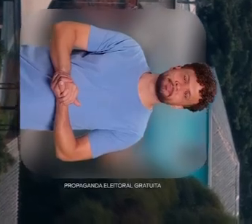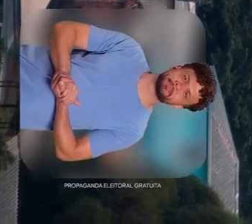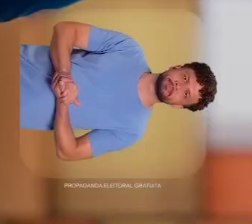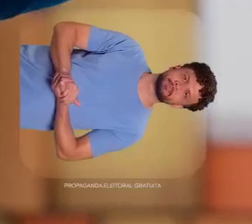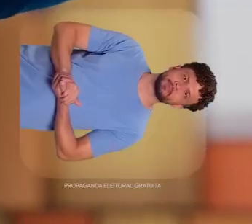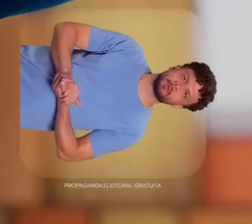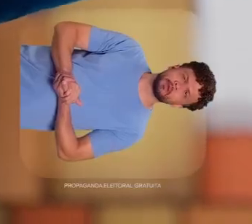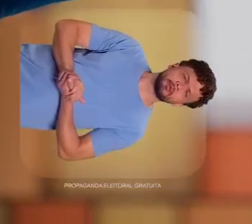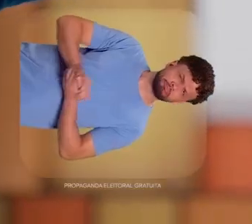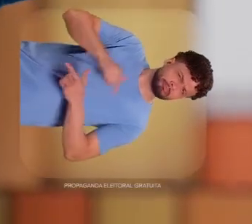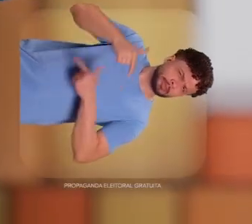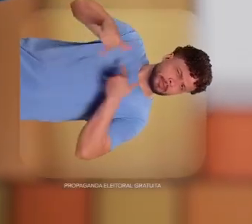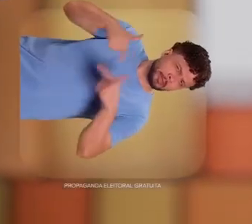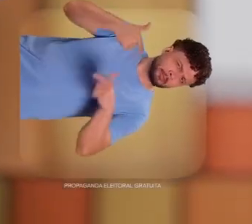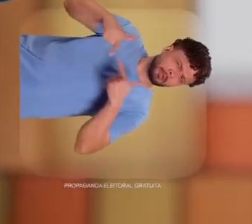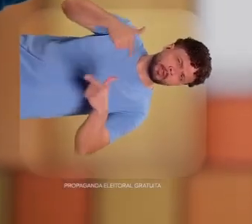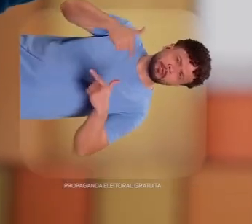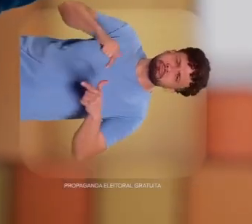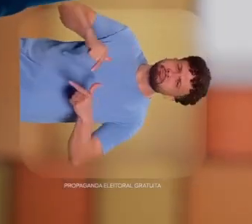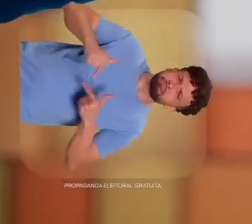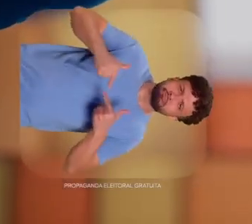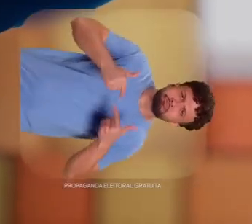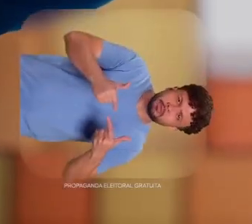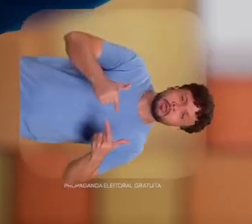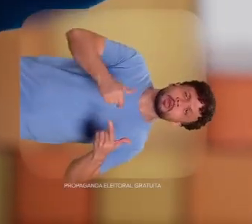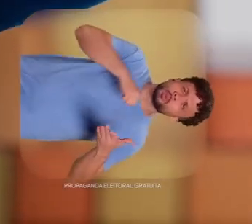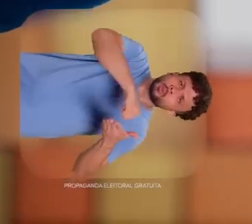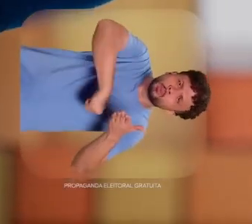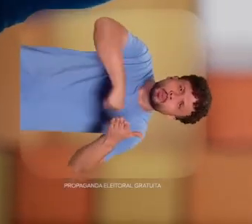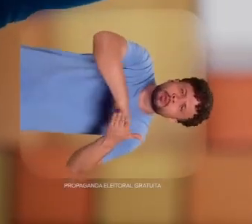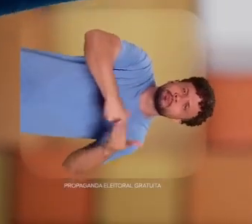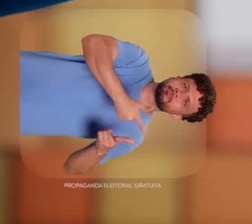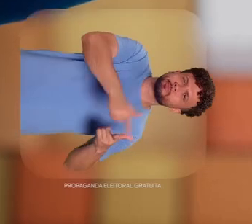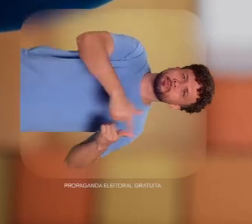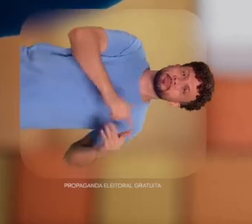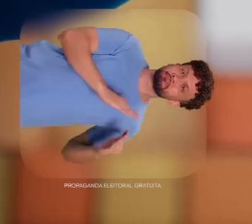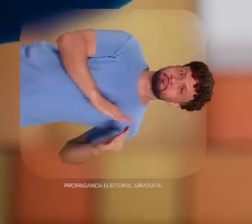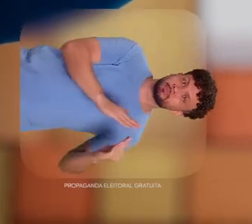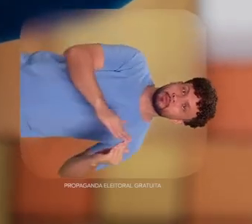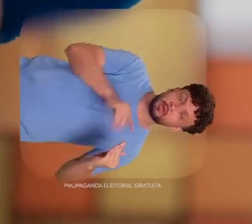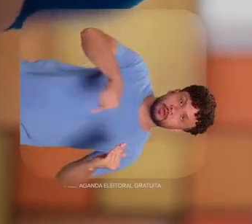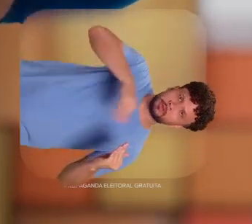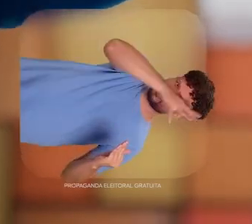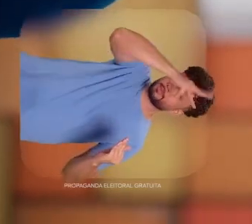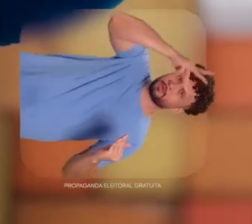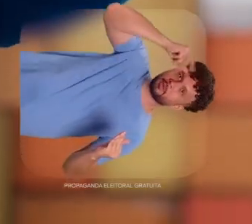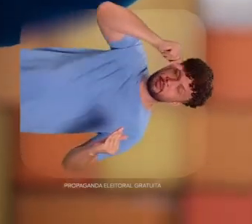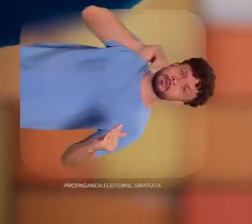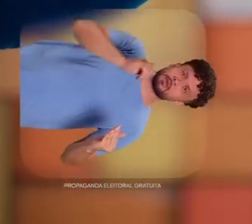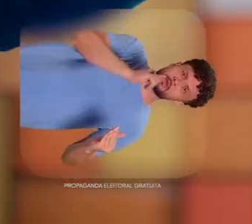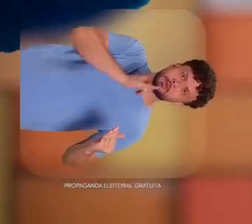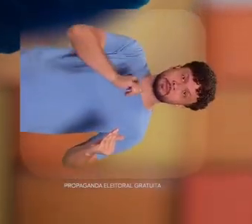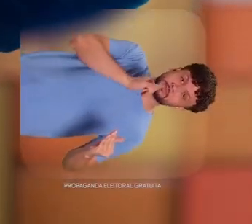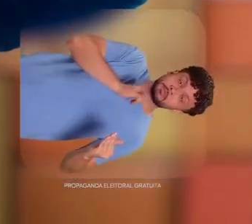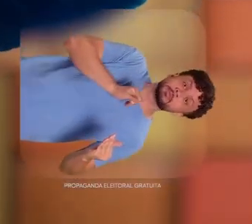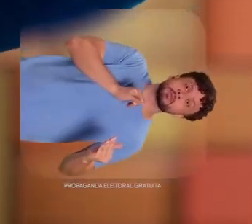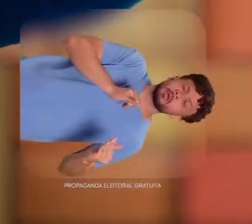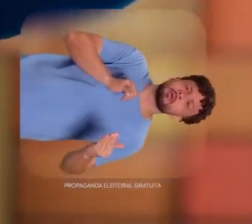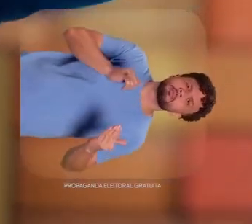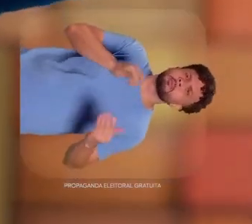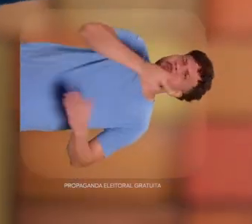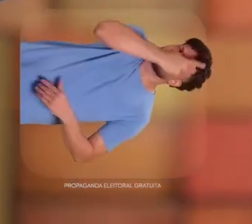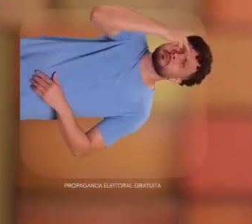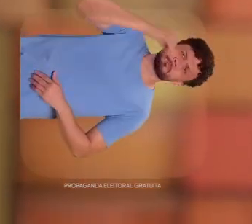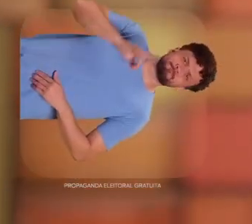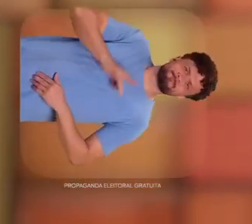É com o pé no chão e ações concretas que estamos enfrentando o problema da habitação em Manaus. Por exemplo, muita gente que